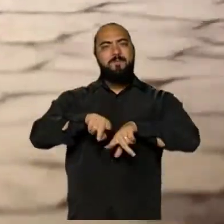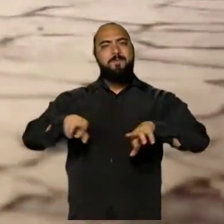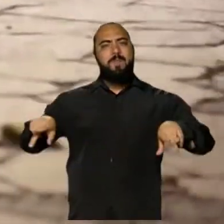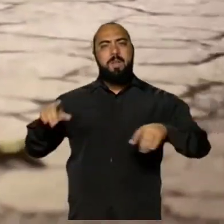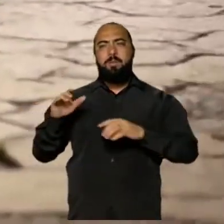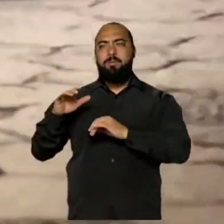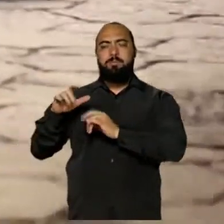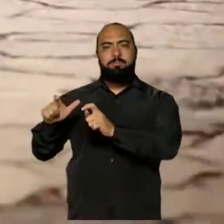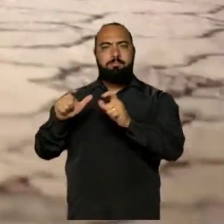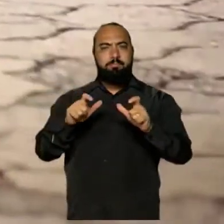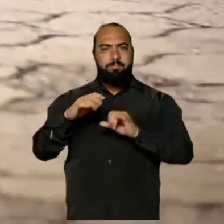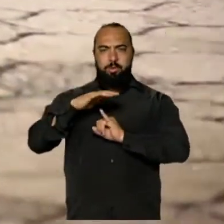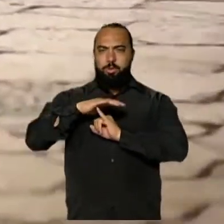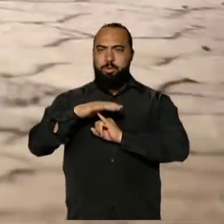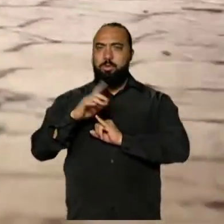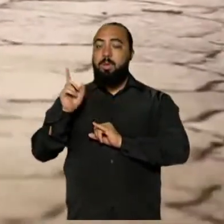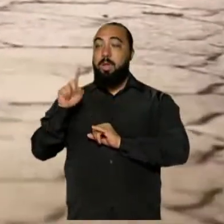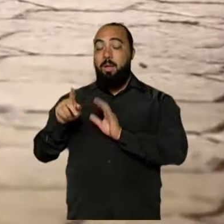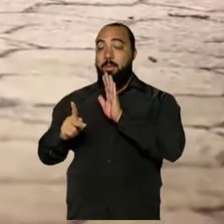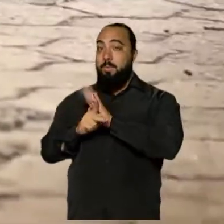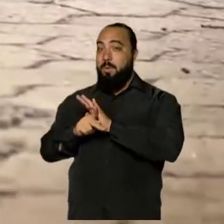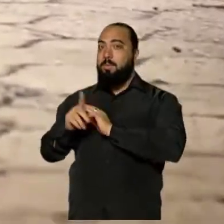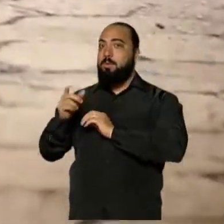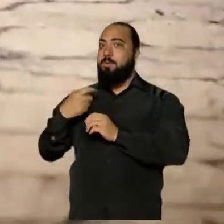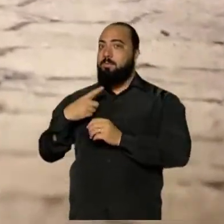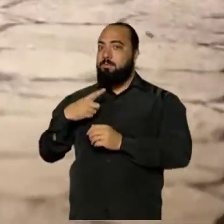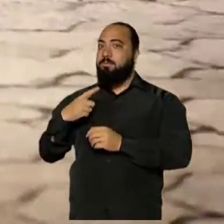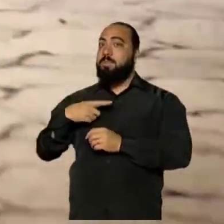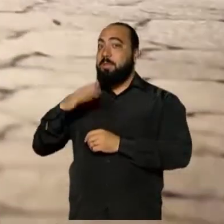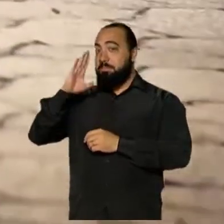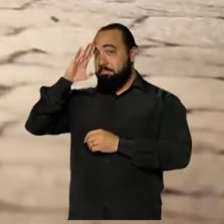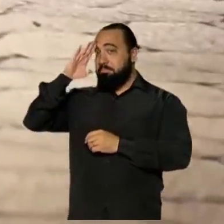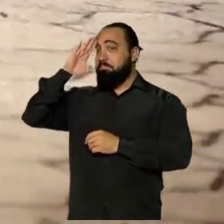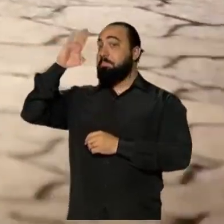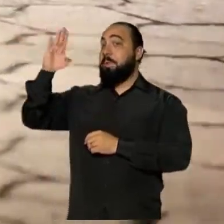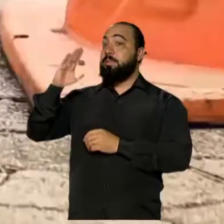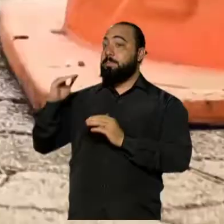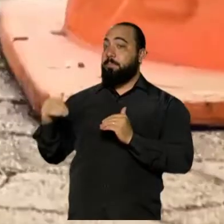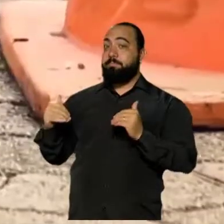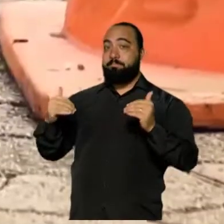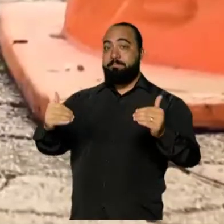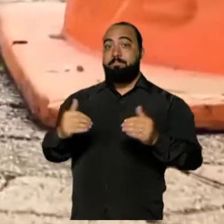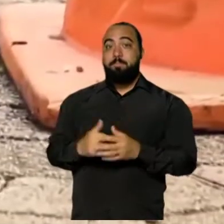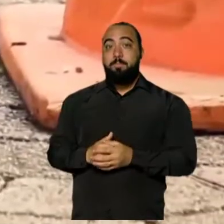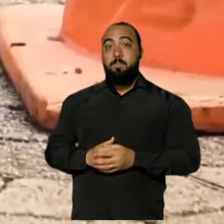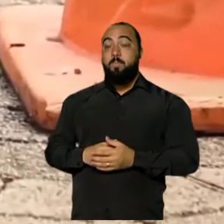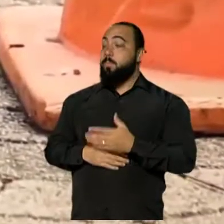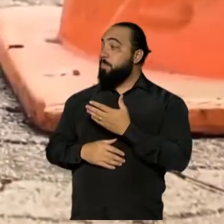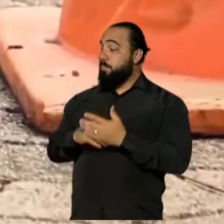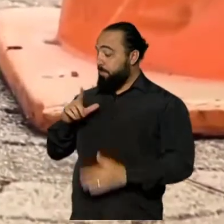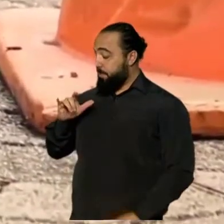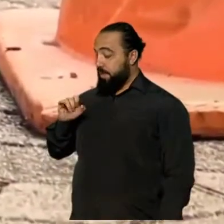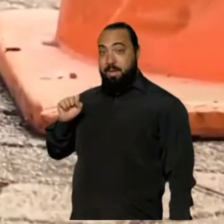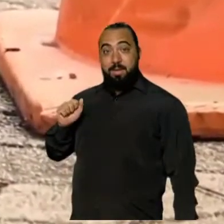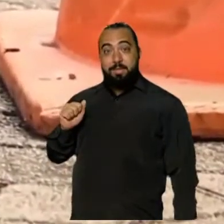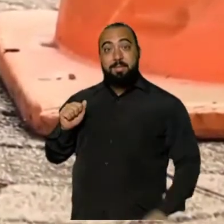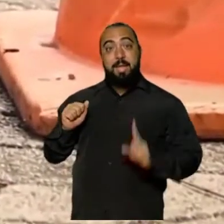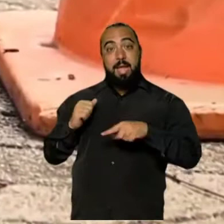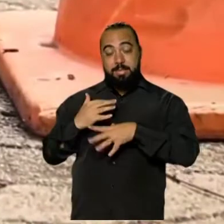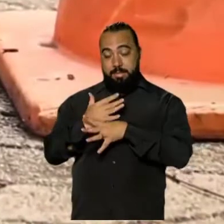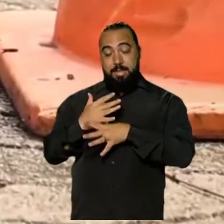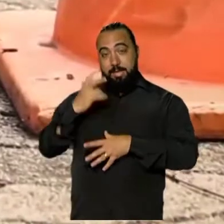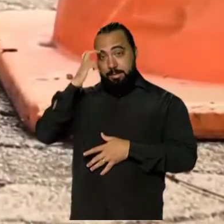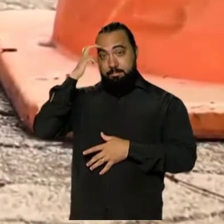instituições e tem sido visto como uma das grandes apostas do mercado. A Lisa foi incluída na categoria Cidades